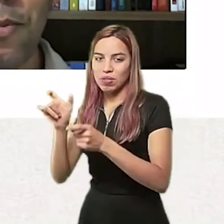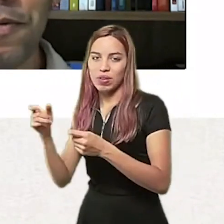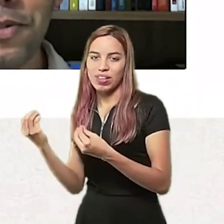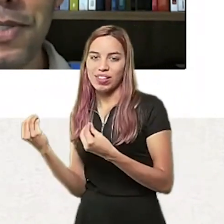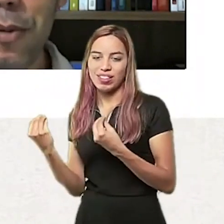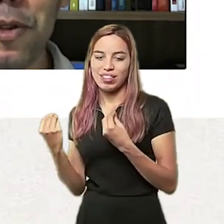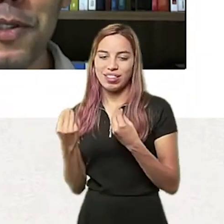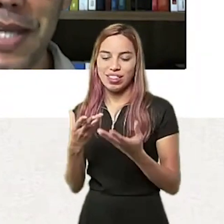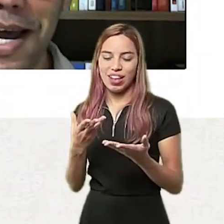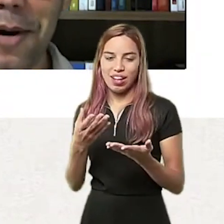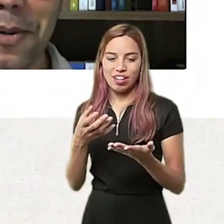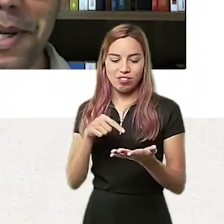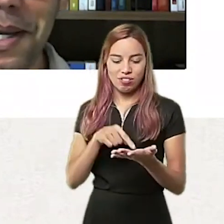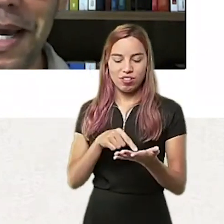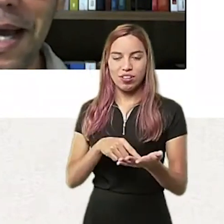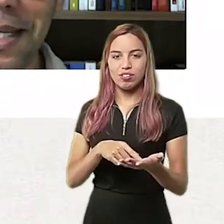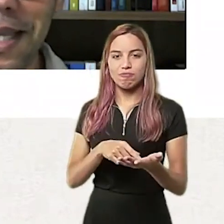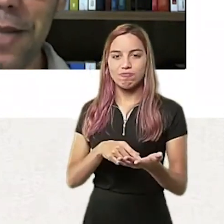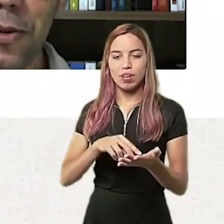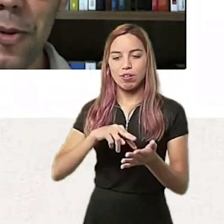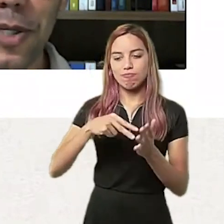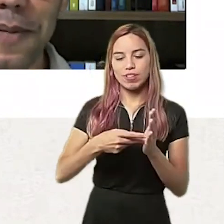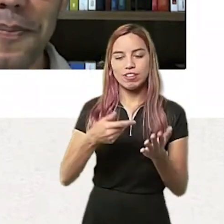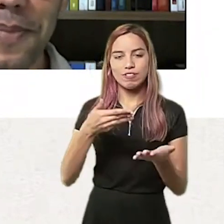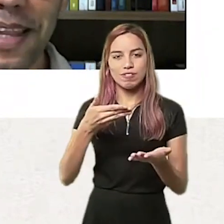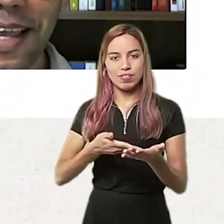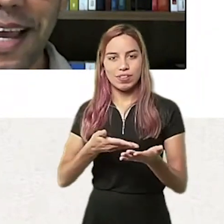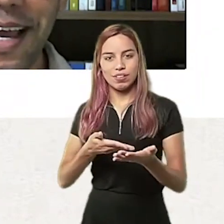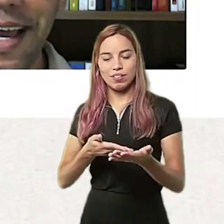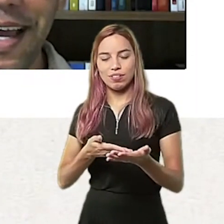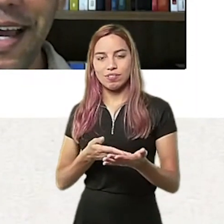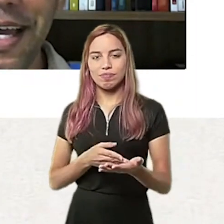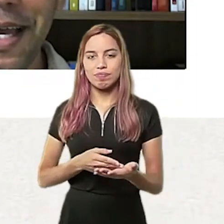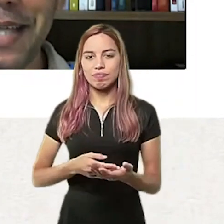né? Quase que uma função social à literatura.